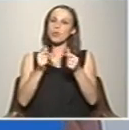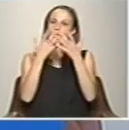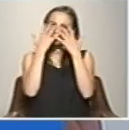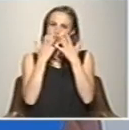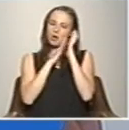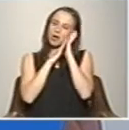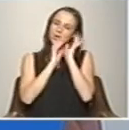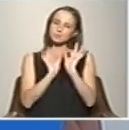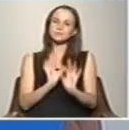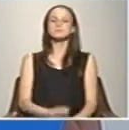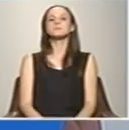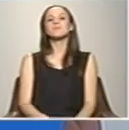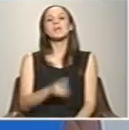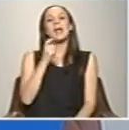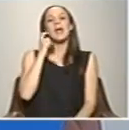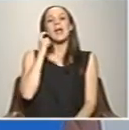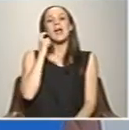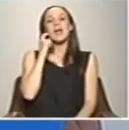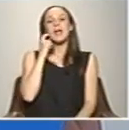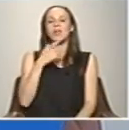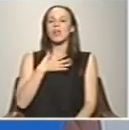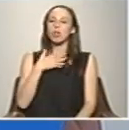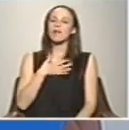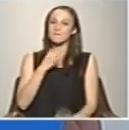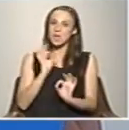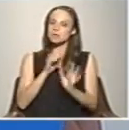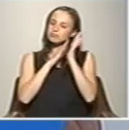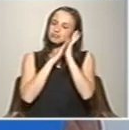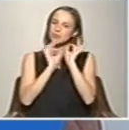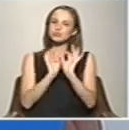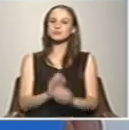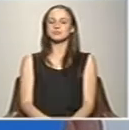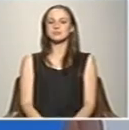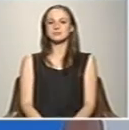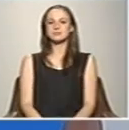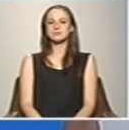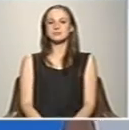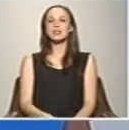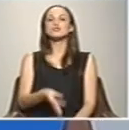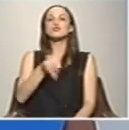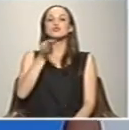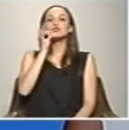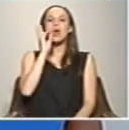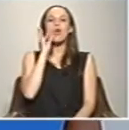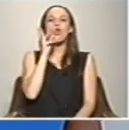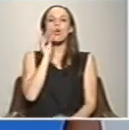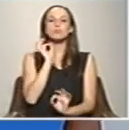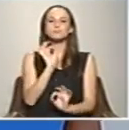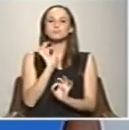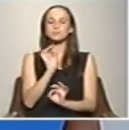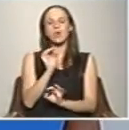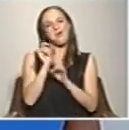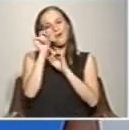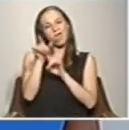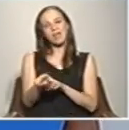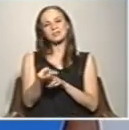seja superficial. Para quem não quer contar carneiros, então aí assim vamos ter um chá morno, que é uma dica ancestral, que